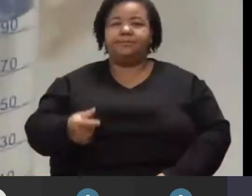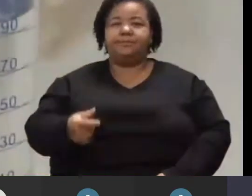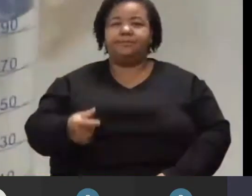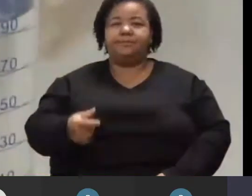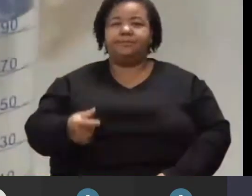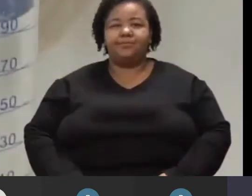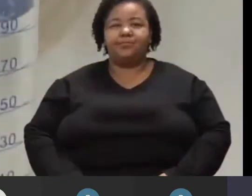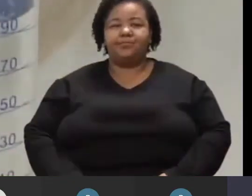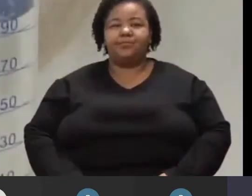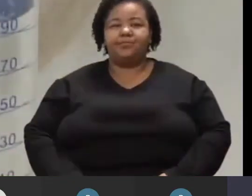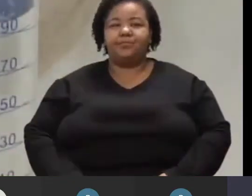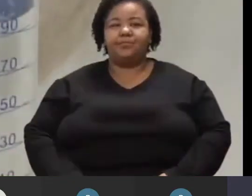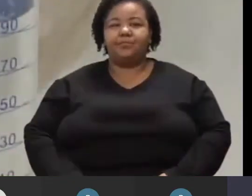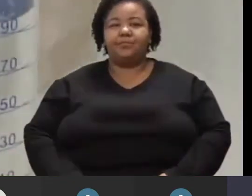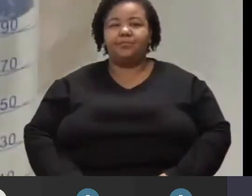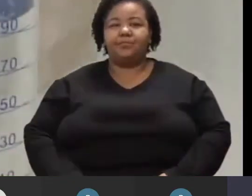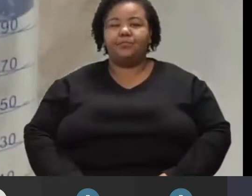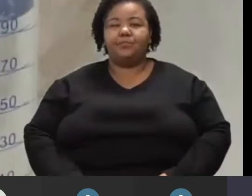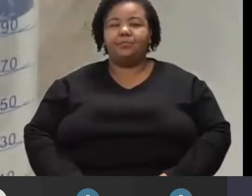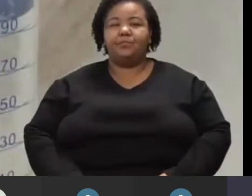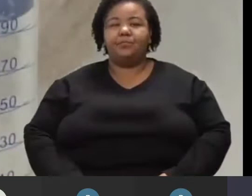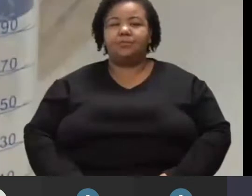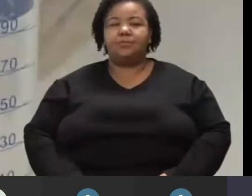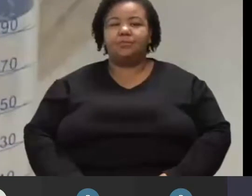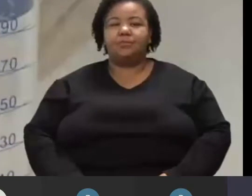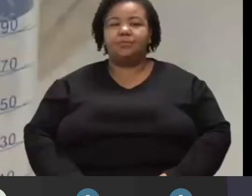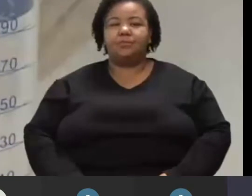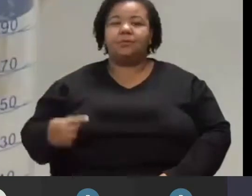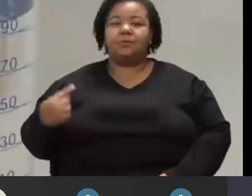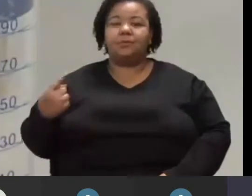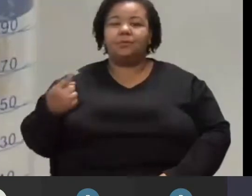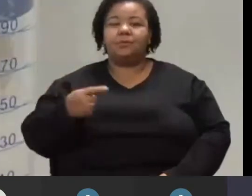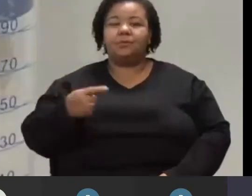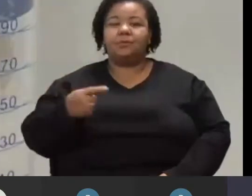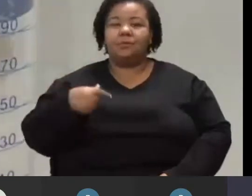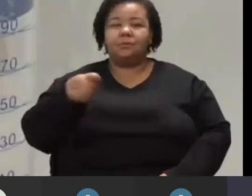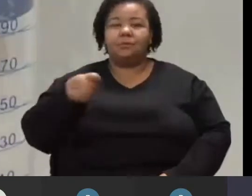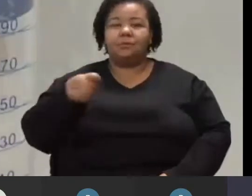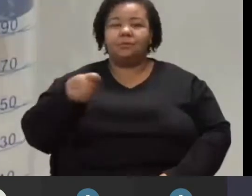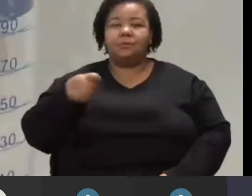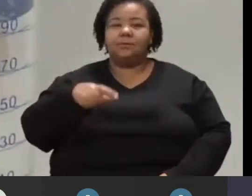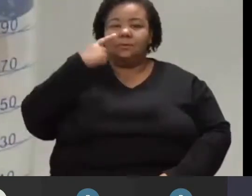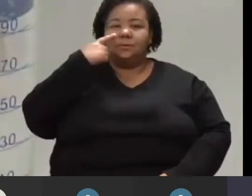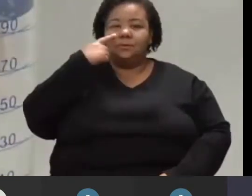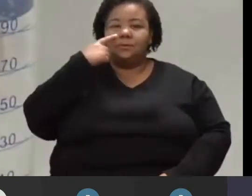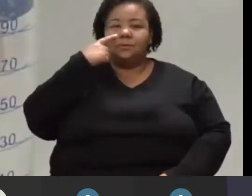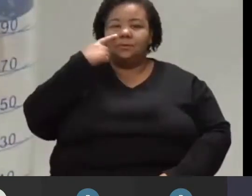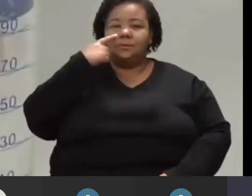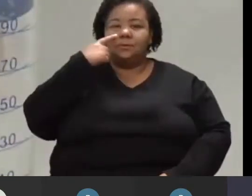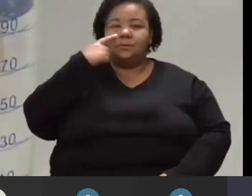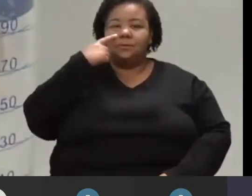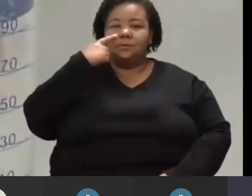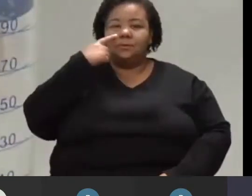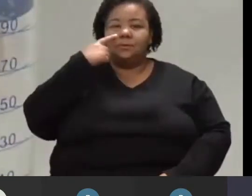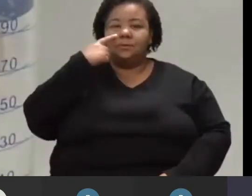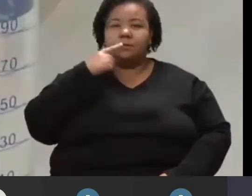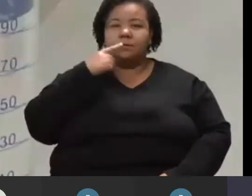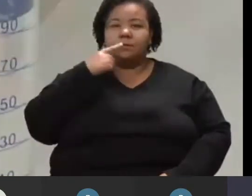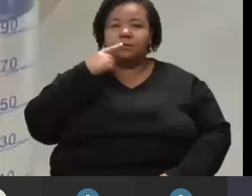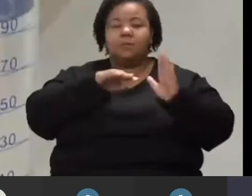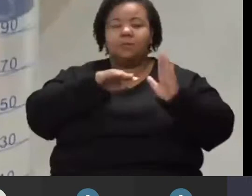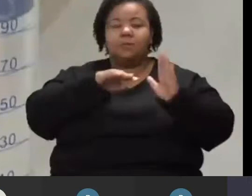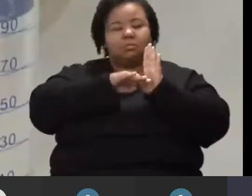Lembrando que nós precisamos medir e ver a altura do menisco na altura dos nossos olhos. Então, conforme você vai